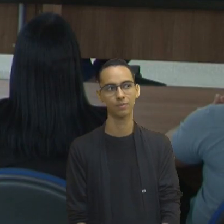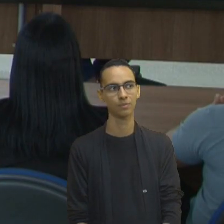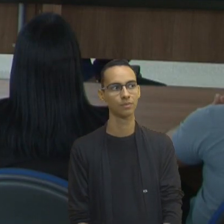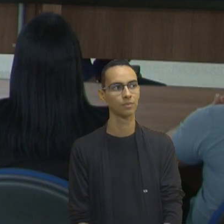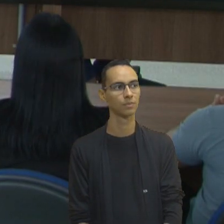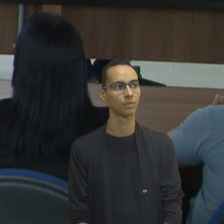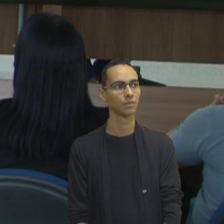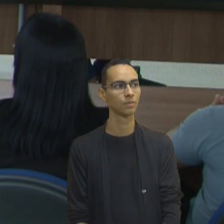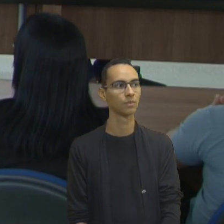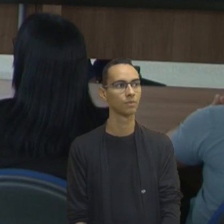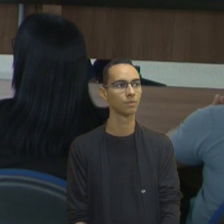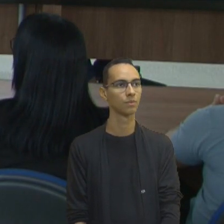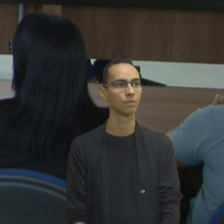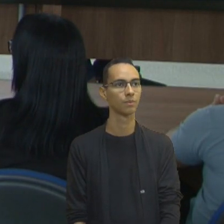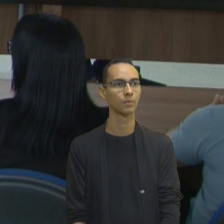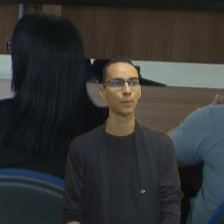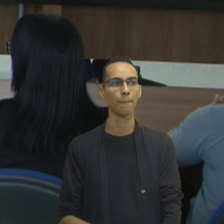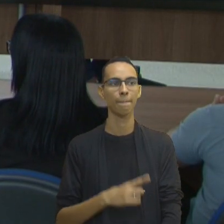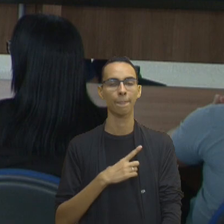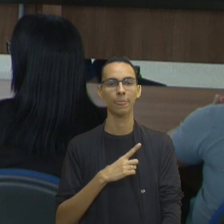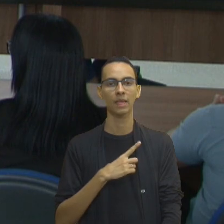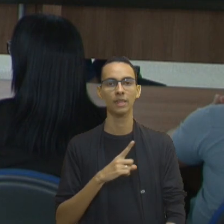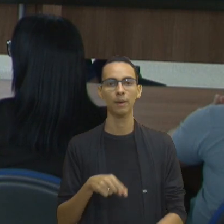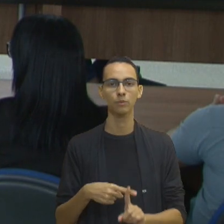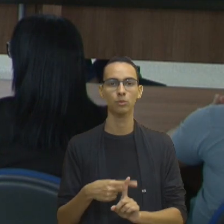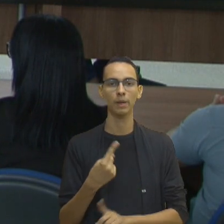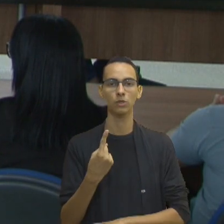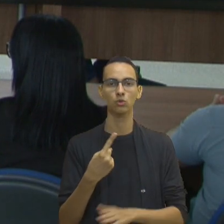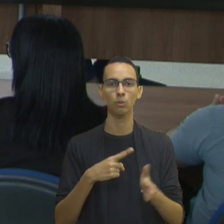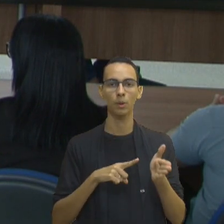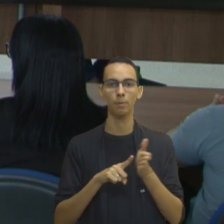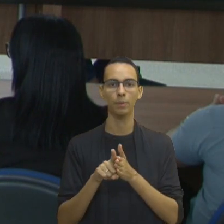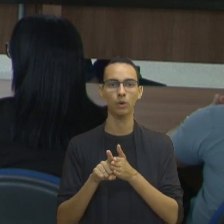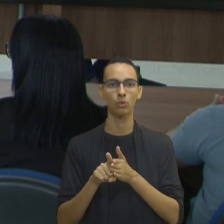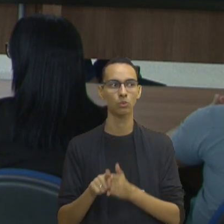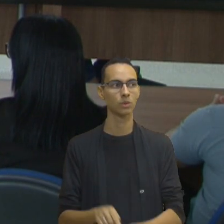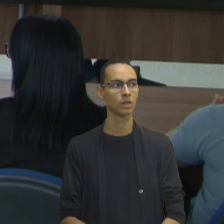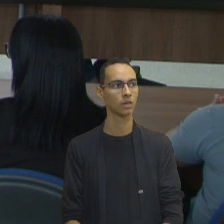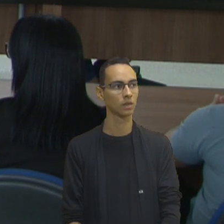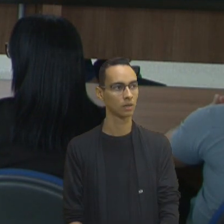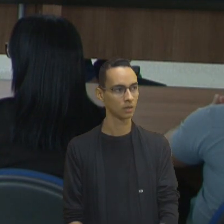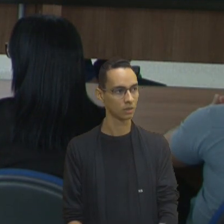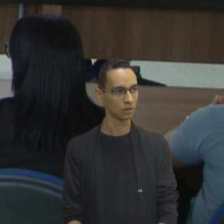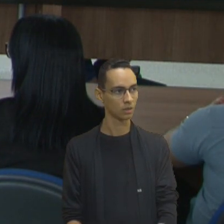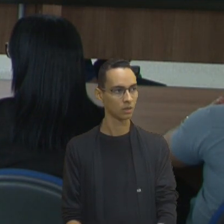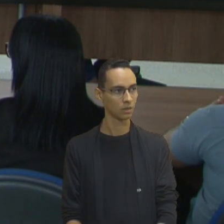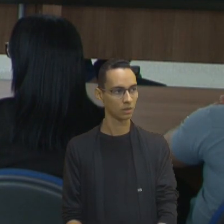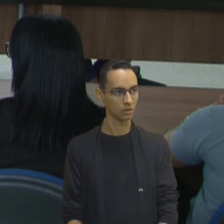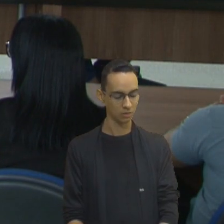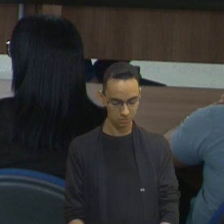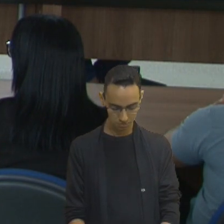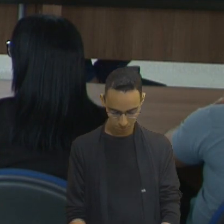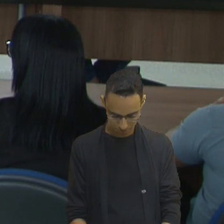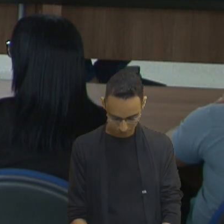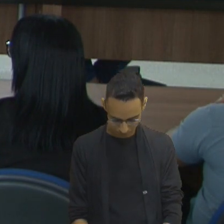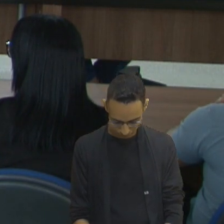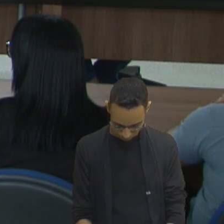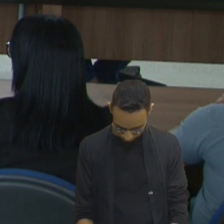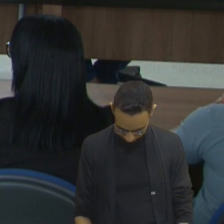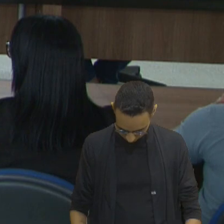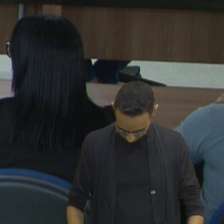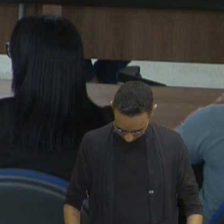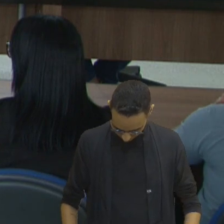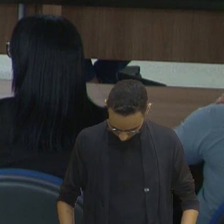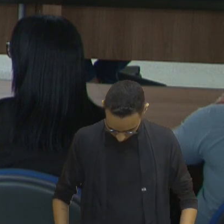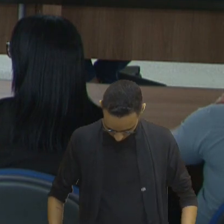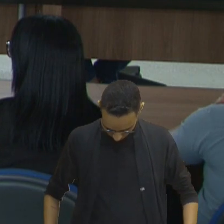Viu? Temos mais uma pergunta. A Catarina vai fazer uma fala, depois eu